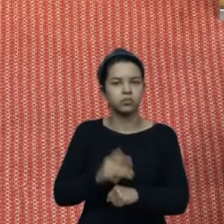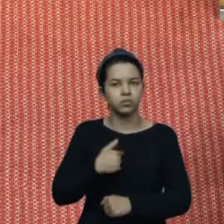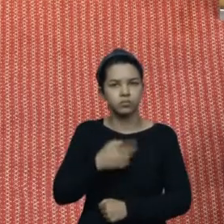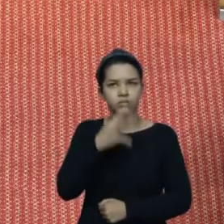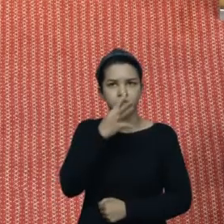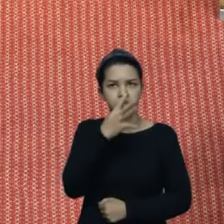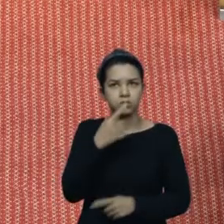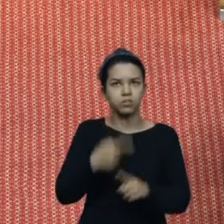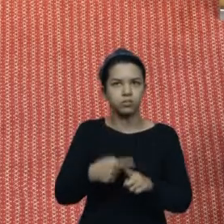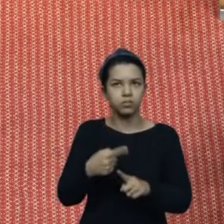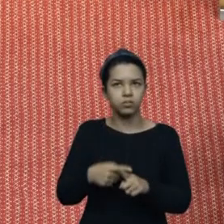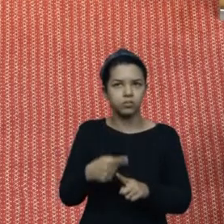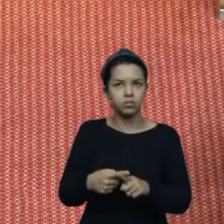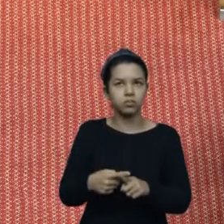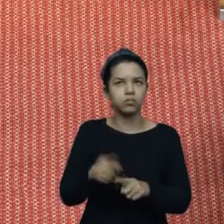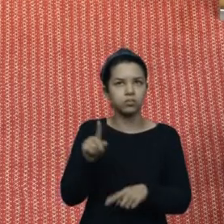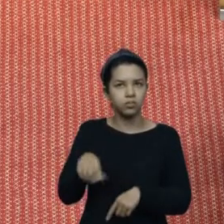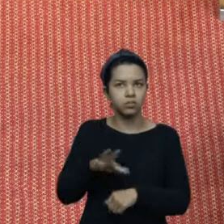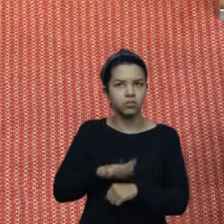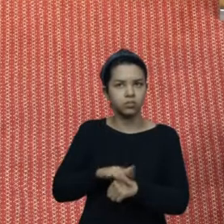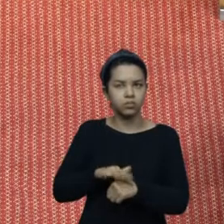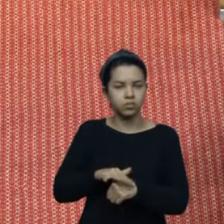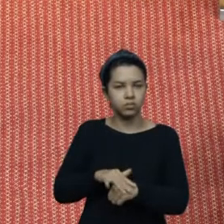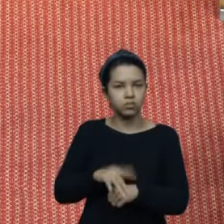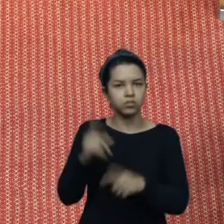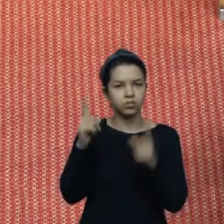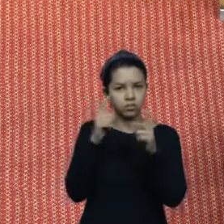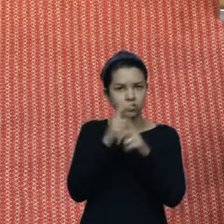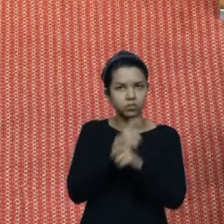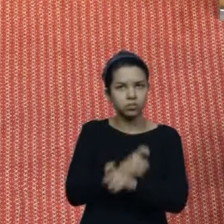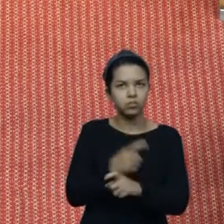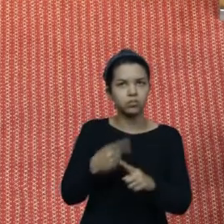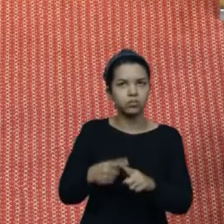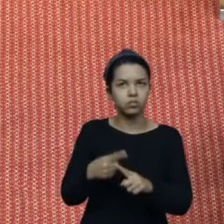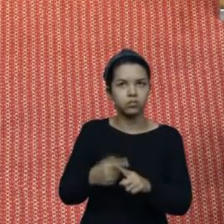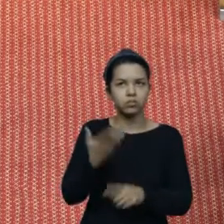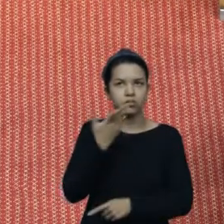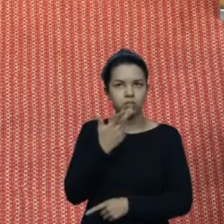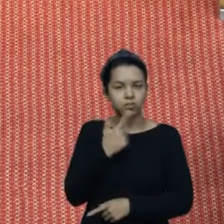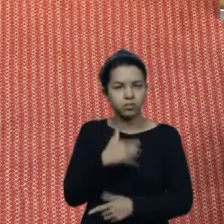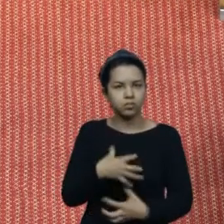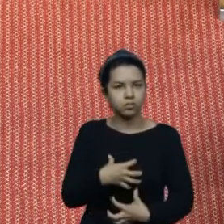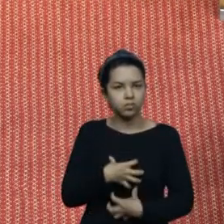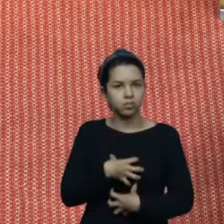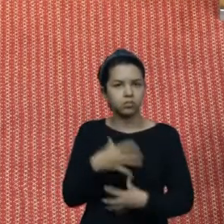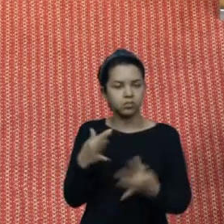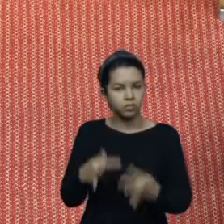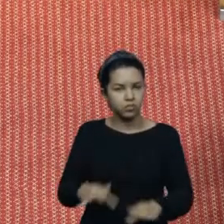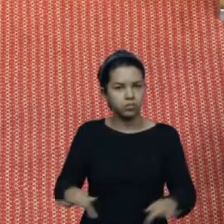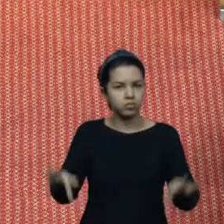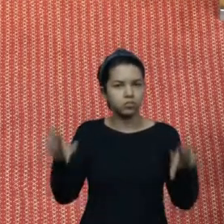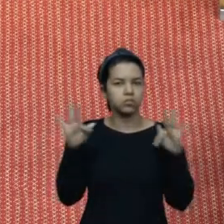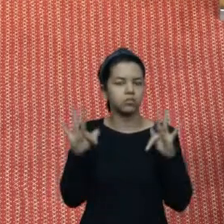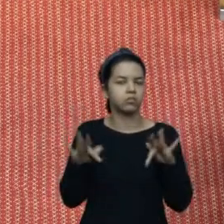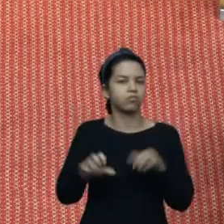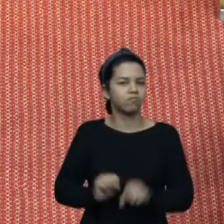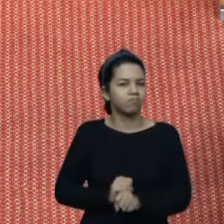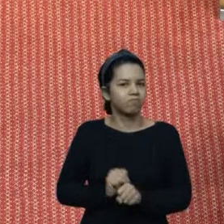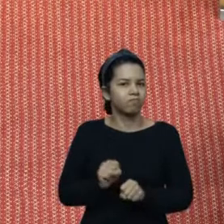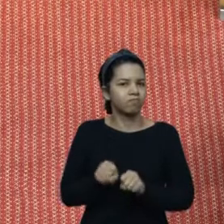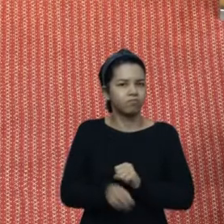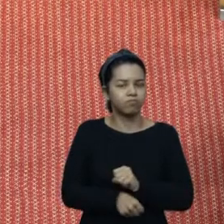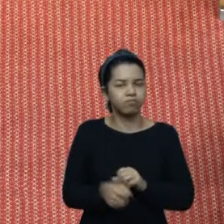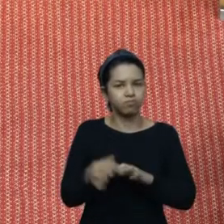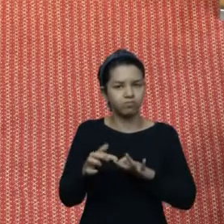porque realmente deve ser uma doença muito difícil, né? Porque uma criança sentir uma dor como essa, de lacerante debaixo de uma unha,